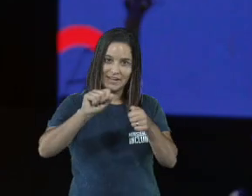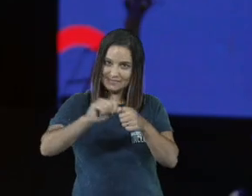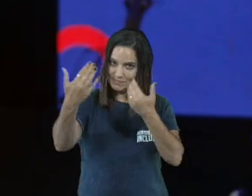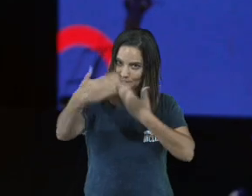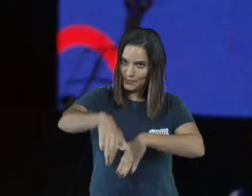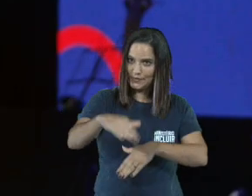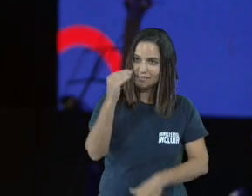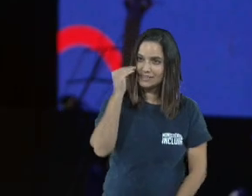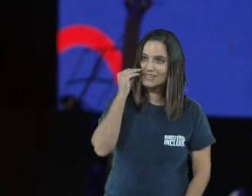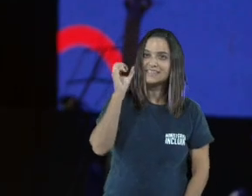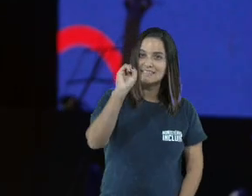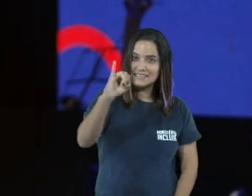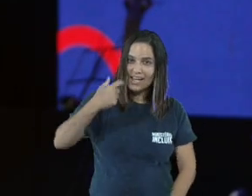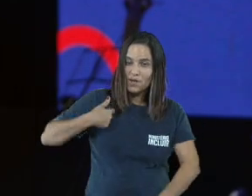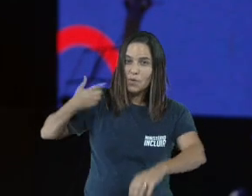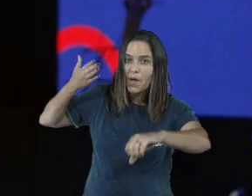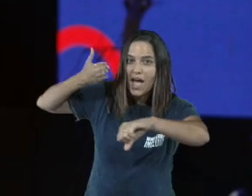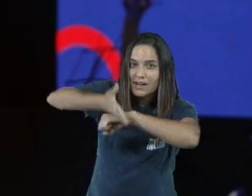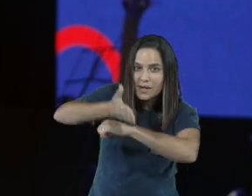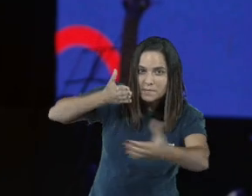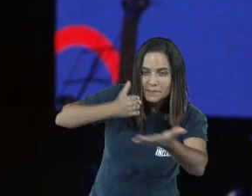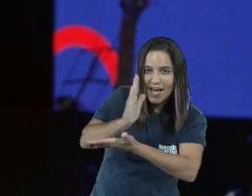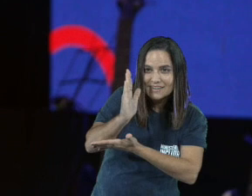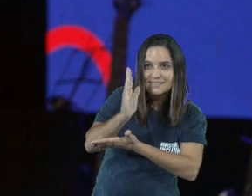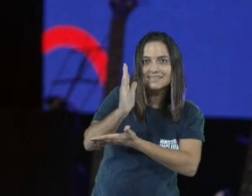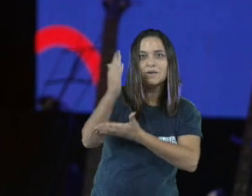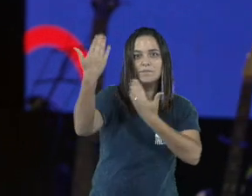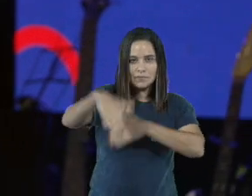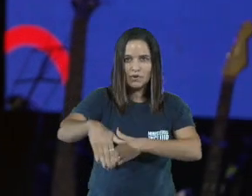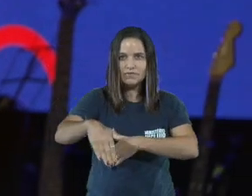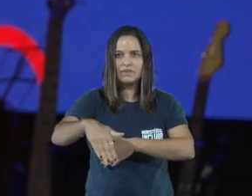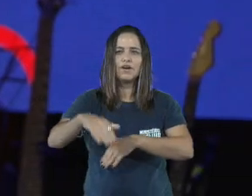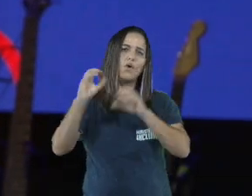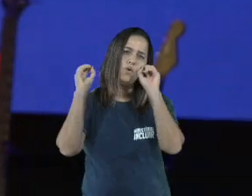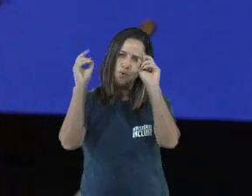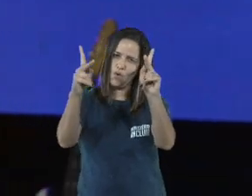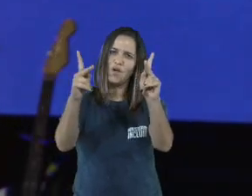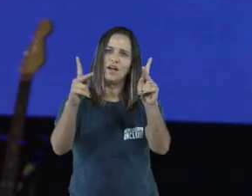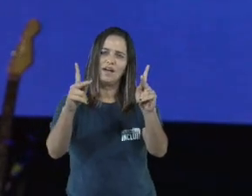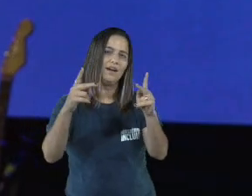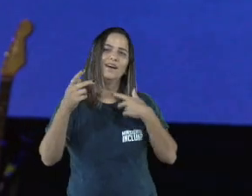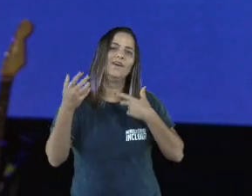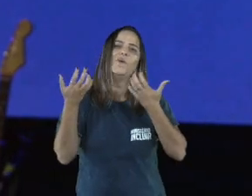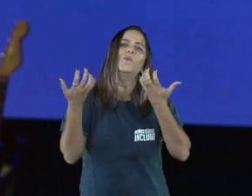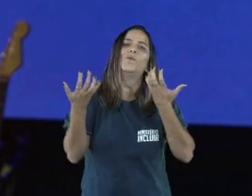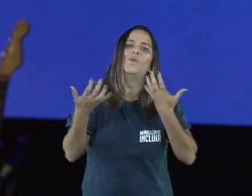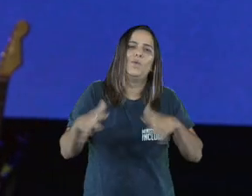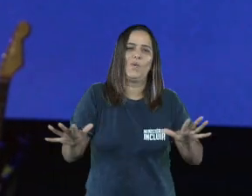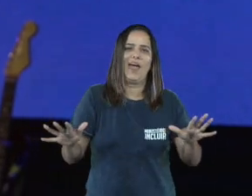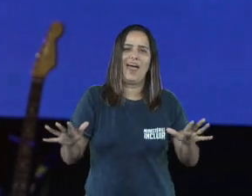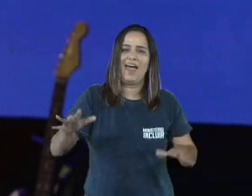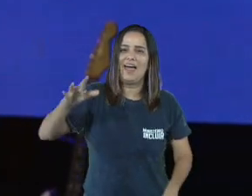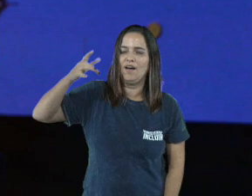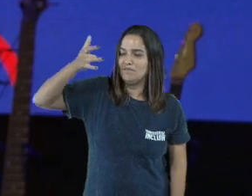se eu passar no vestibular Só te peço uma coisa eu não quero ser mais um e eu não quero